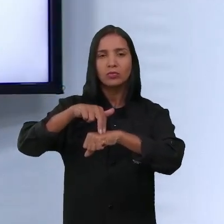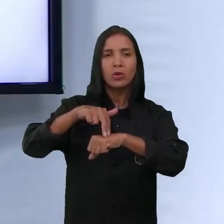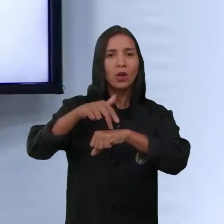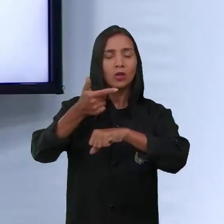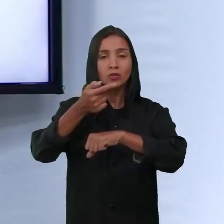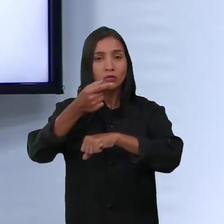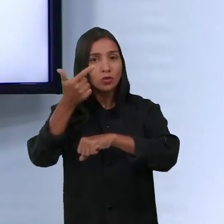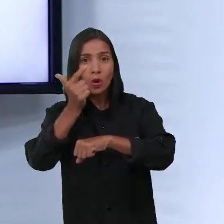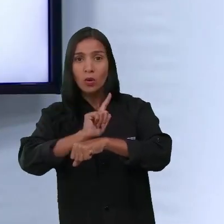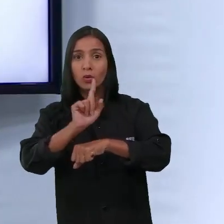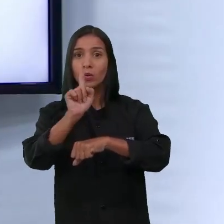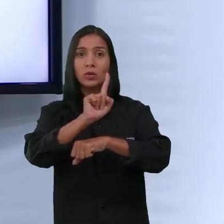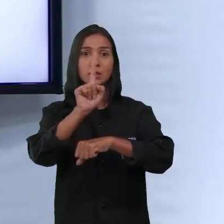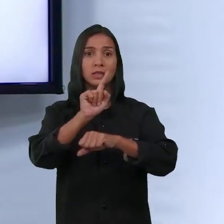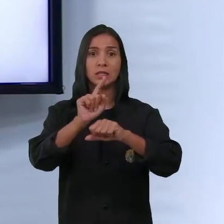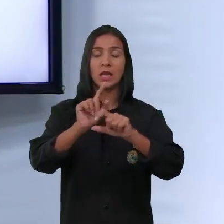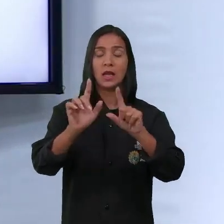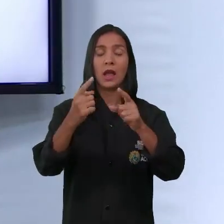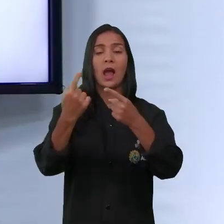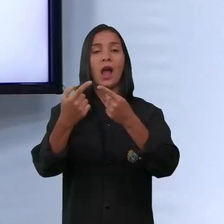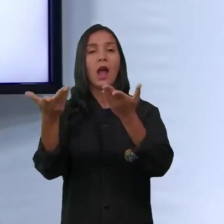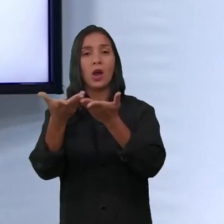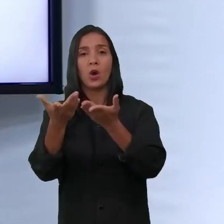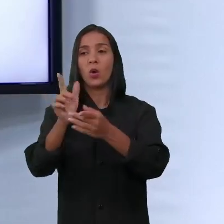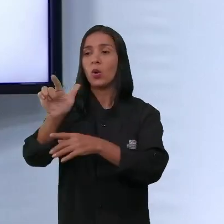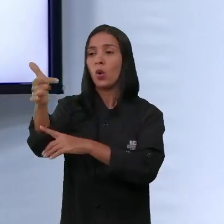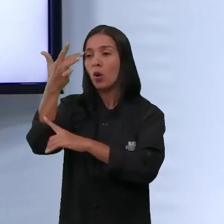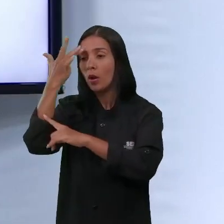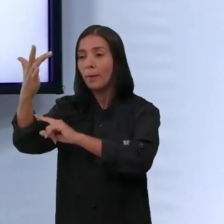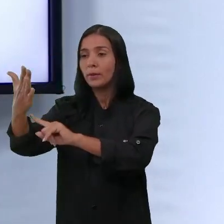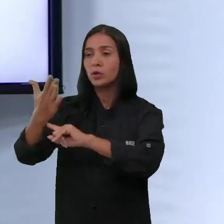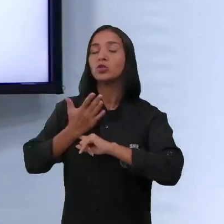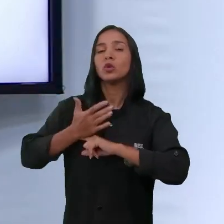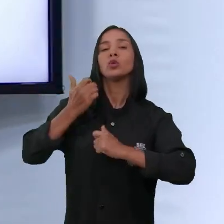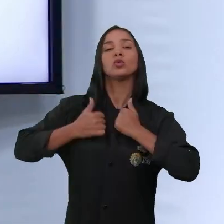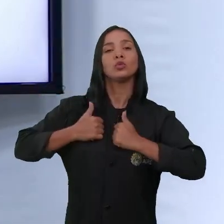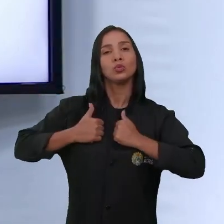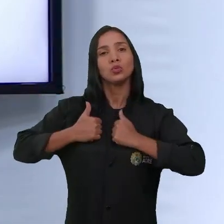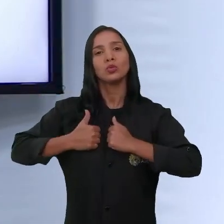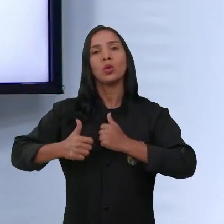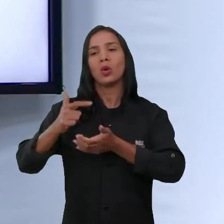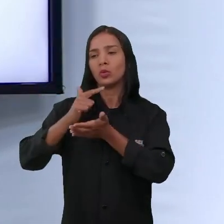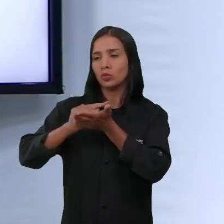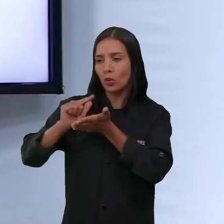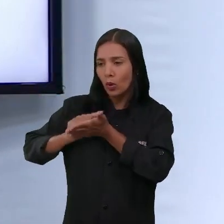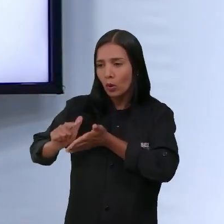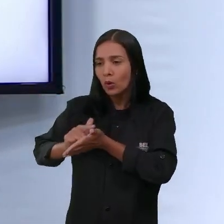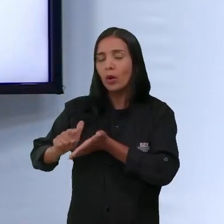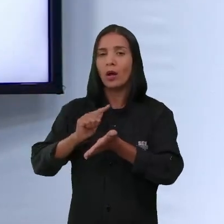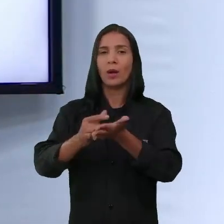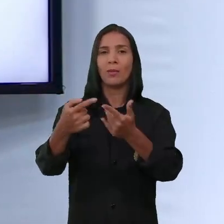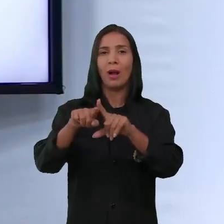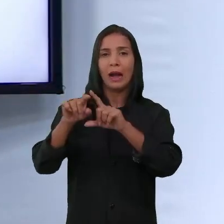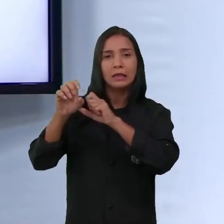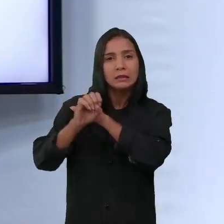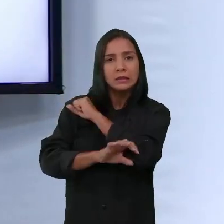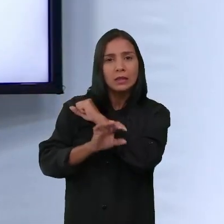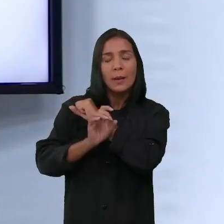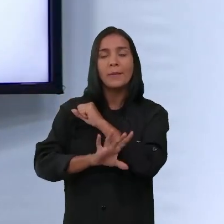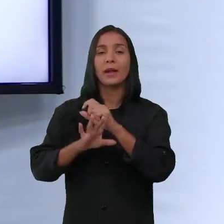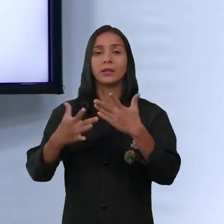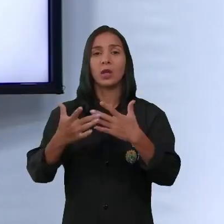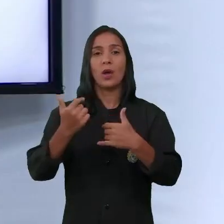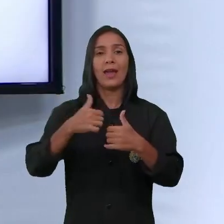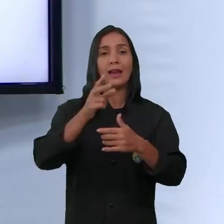higiene pessoal, a sua alimentação, e dentre outras situações, ela fica